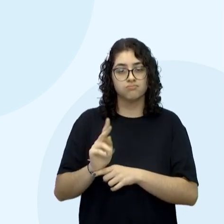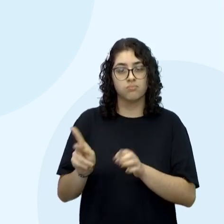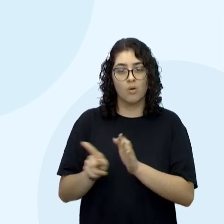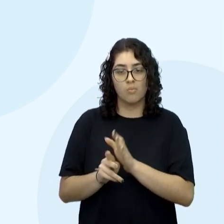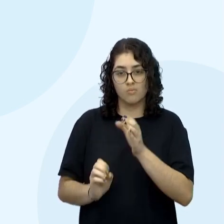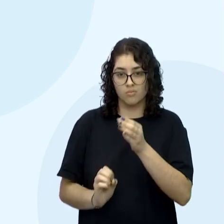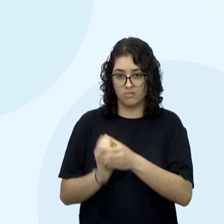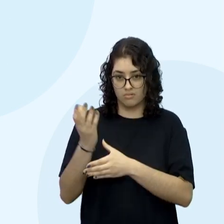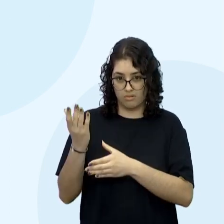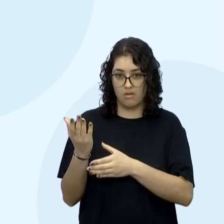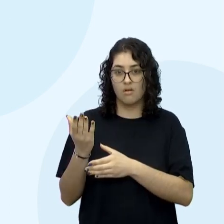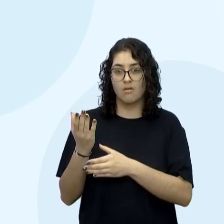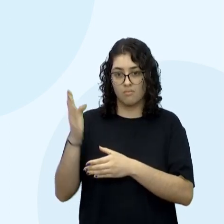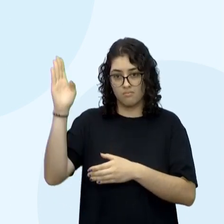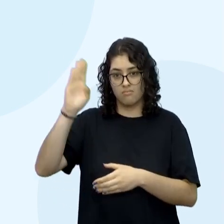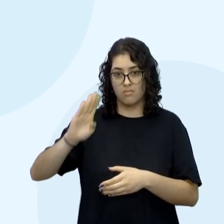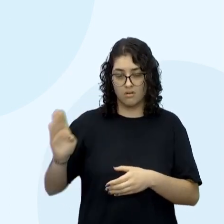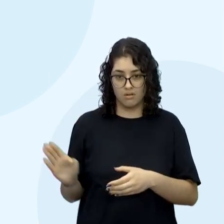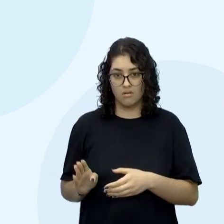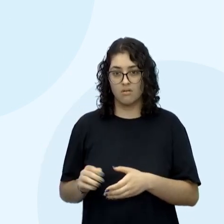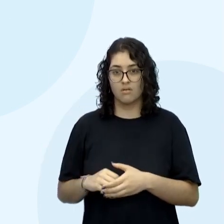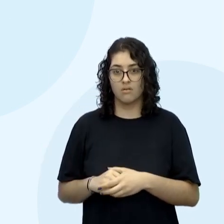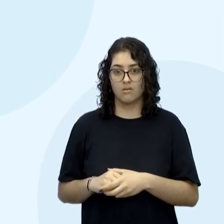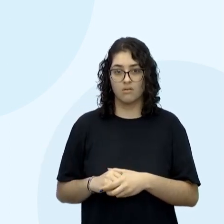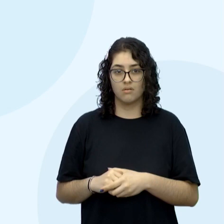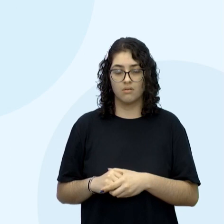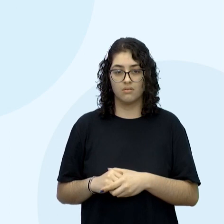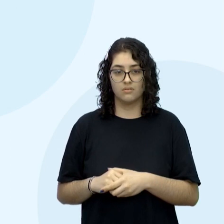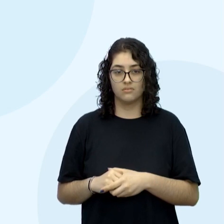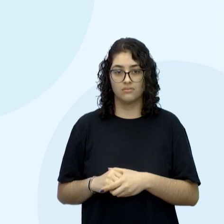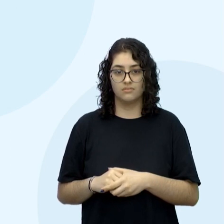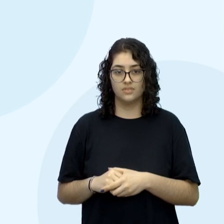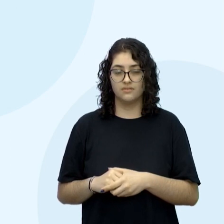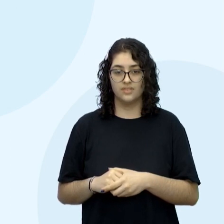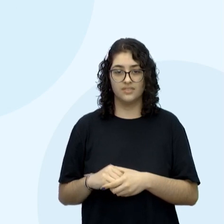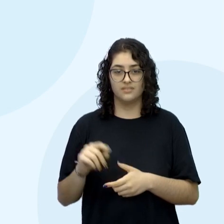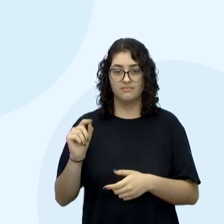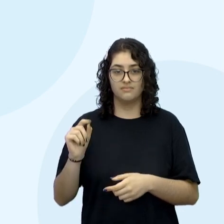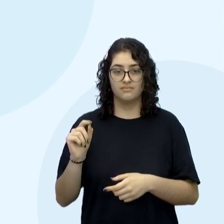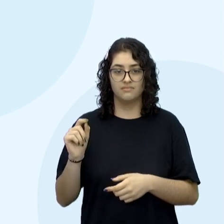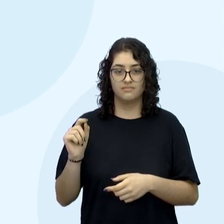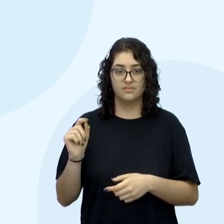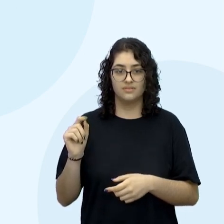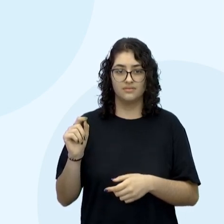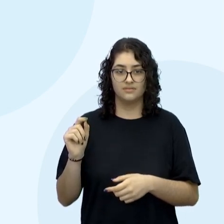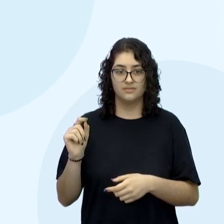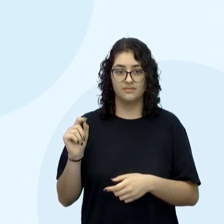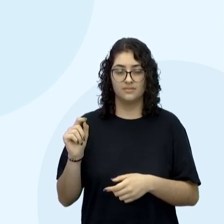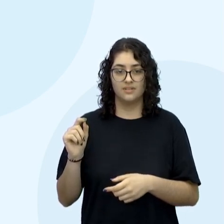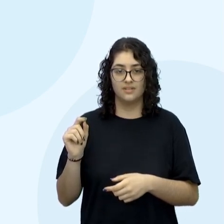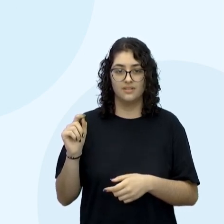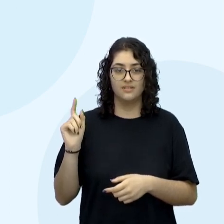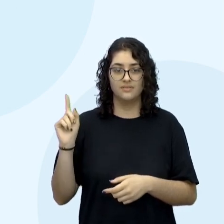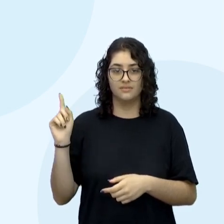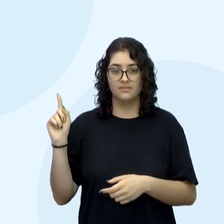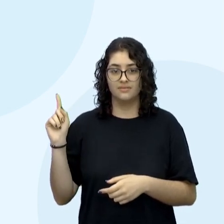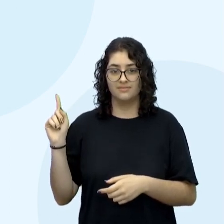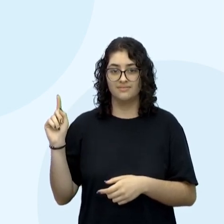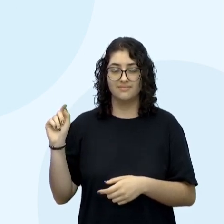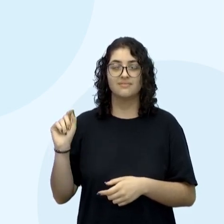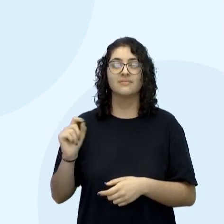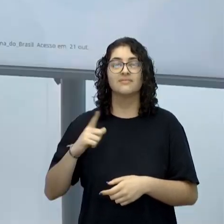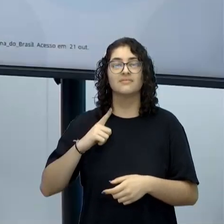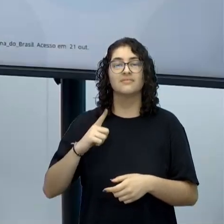produção nacional componha o componente curricular complementar integrado à proposta pedagógica das escolas do país.